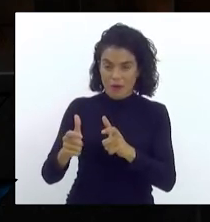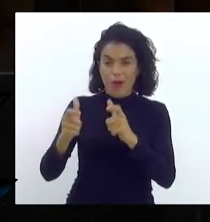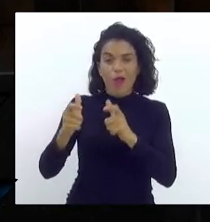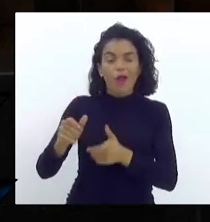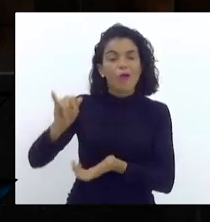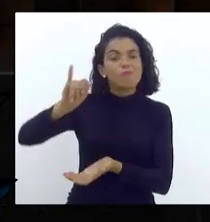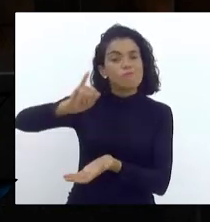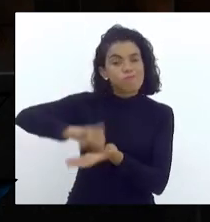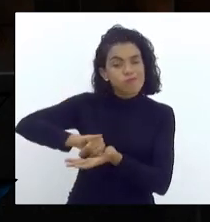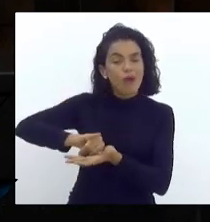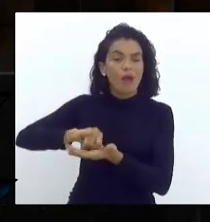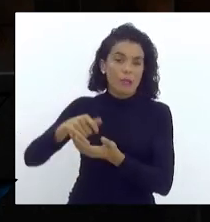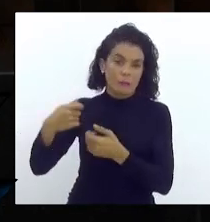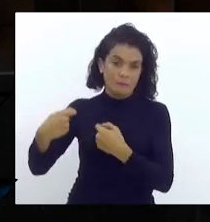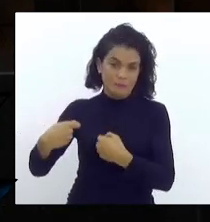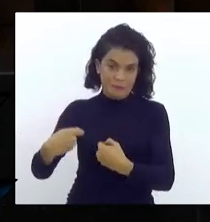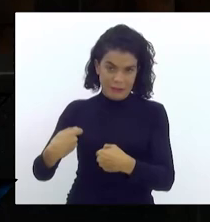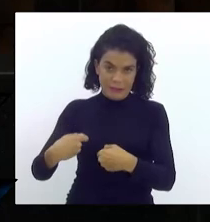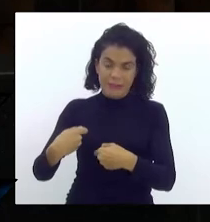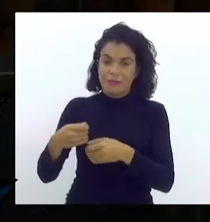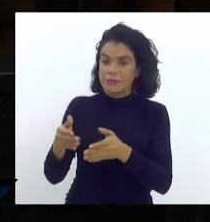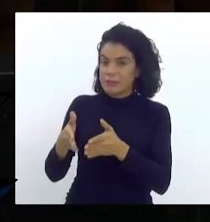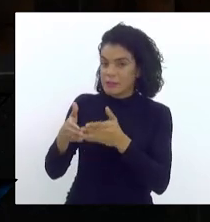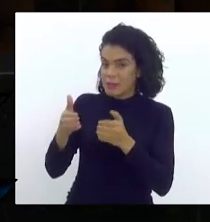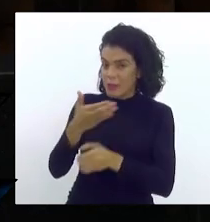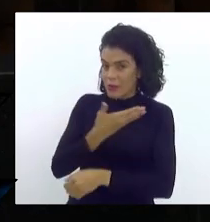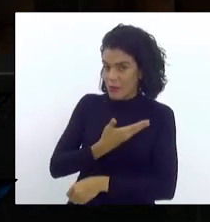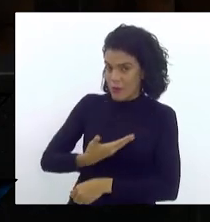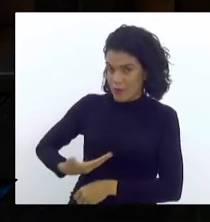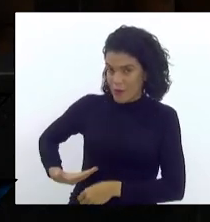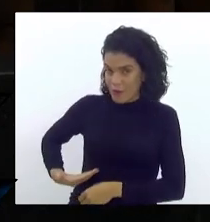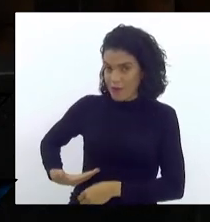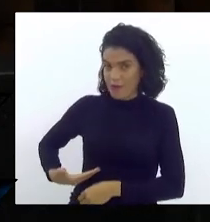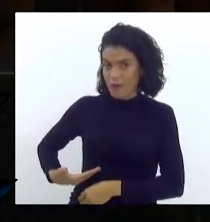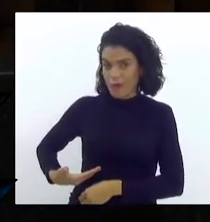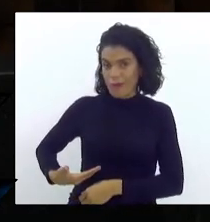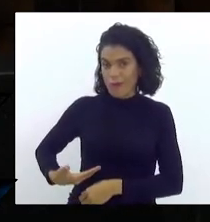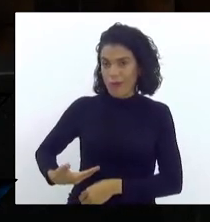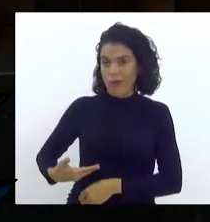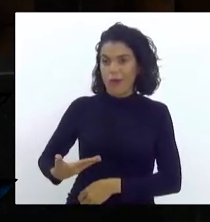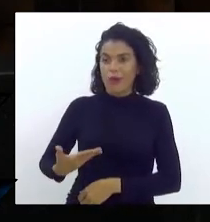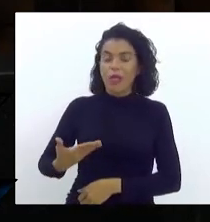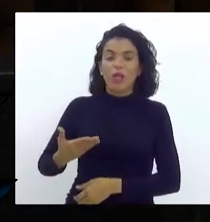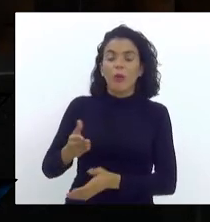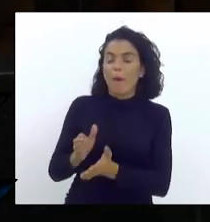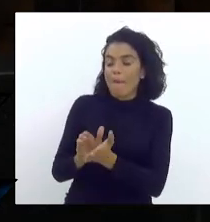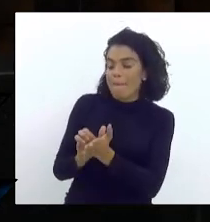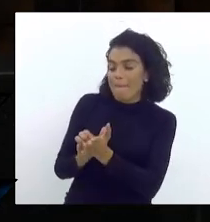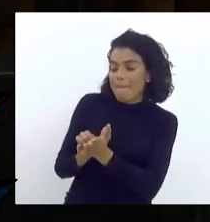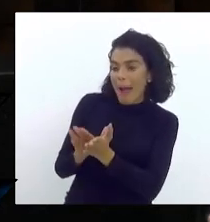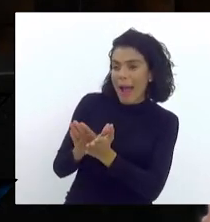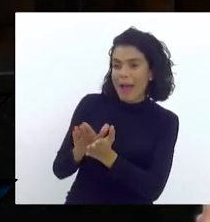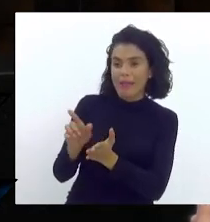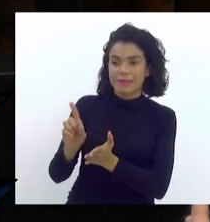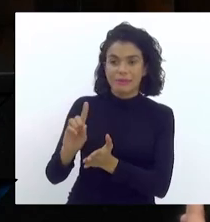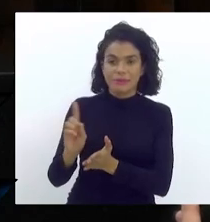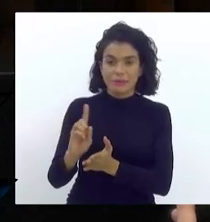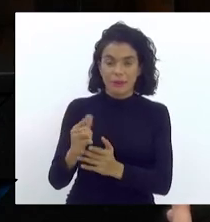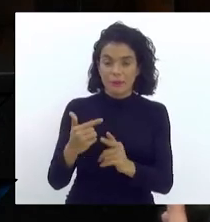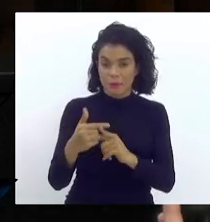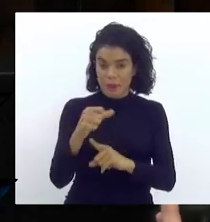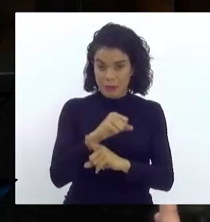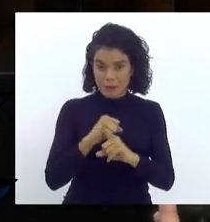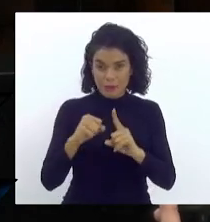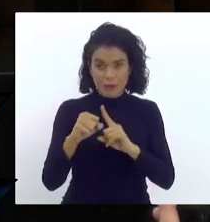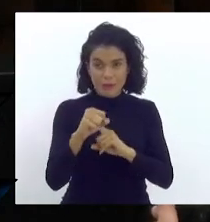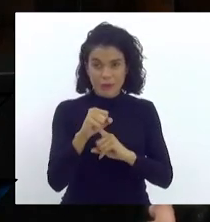assediados, que precisamos solicitar ao governador que não faça eles serem despejados, que é uma sociedade que faz muito bem